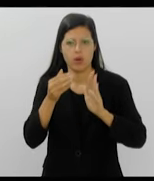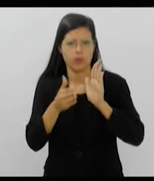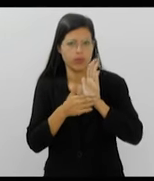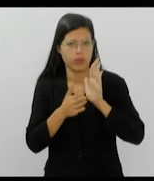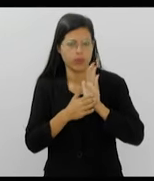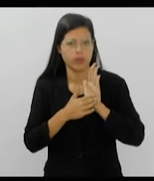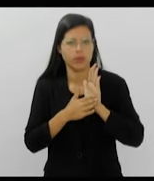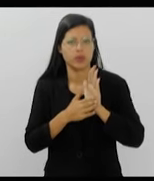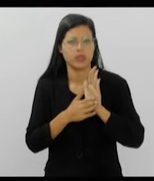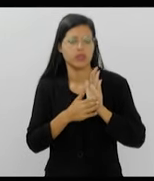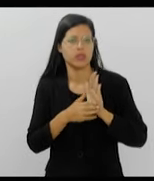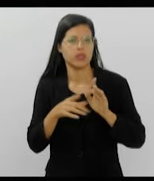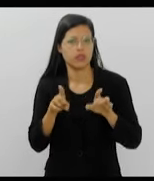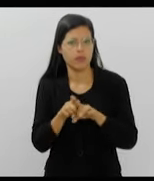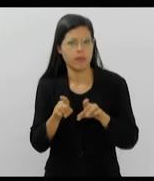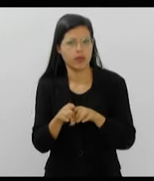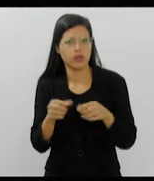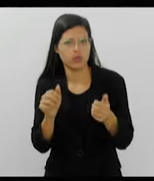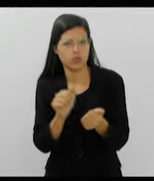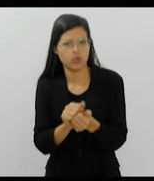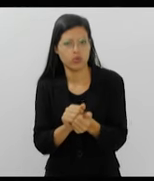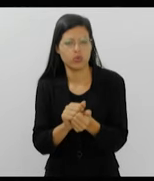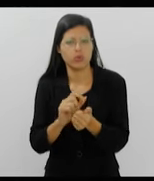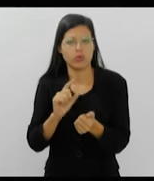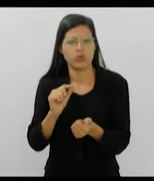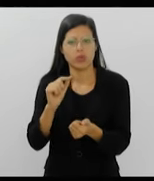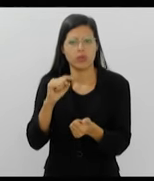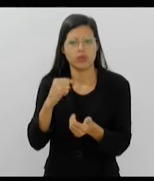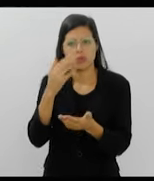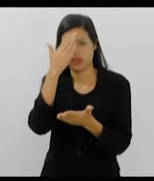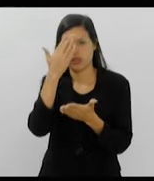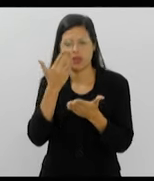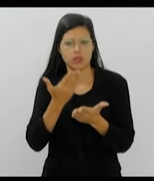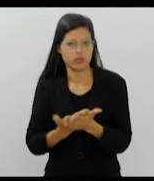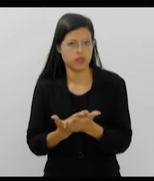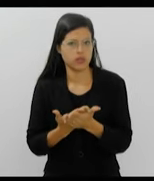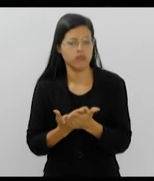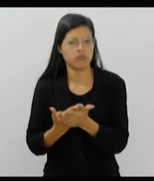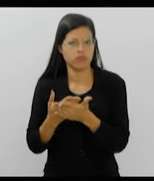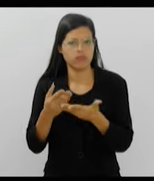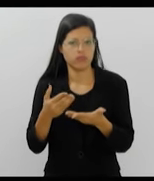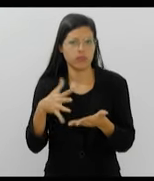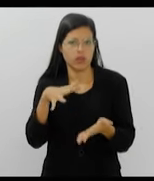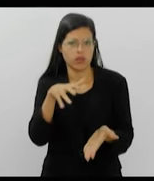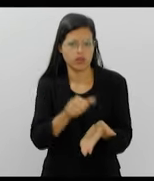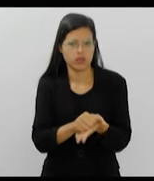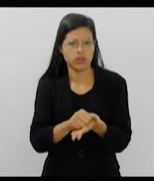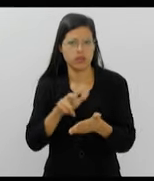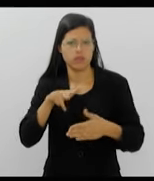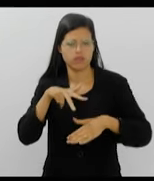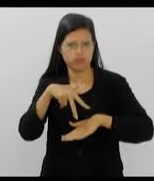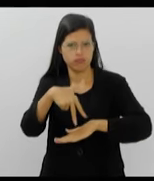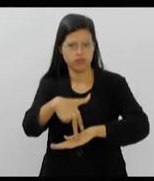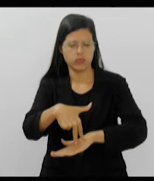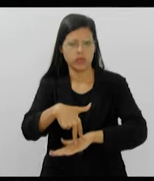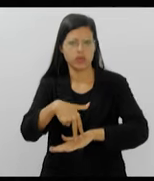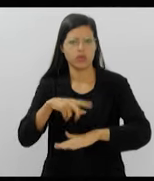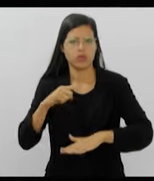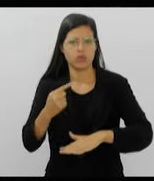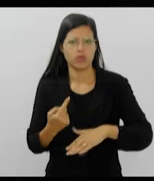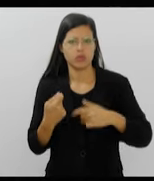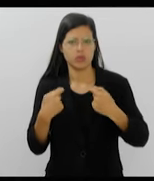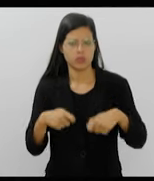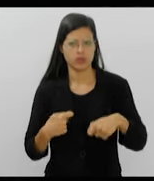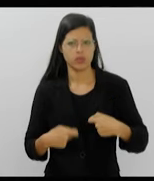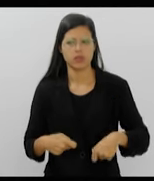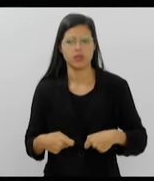lado daqueles que a gente acredita. Então, eu queria deixar aqui registrado esse meu posicionamento de que a gente precisa